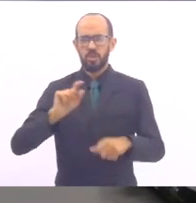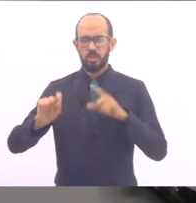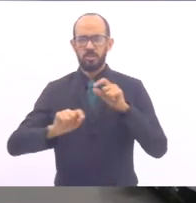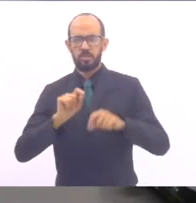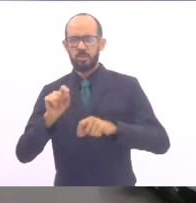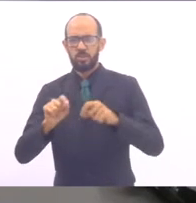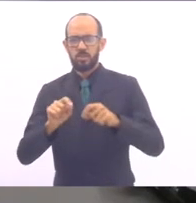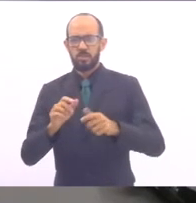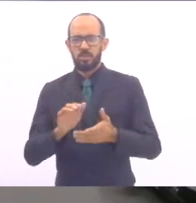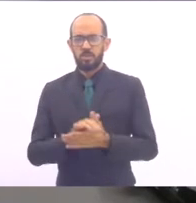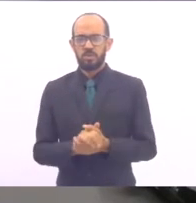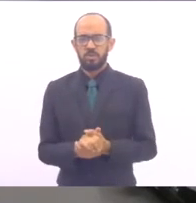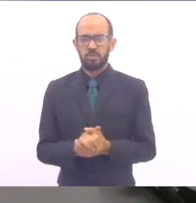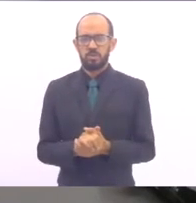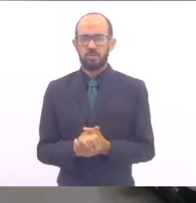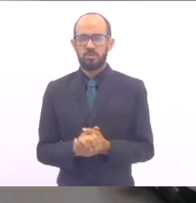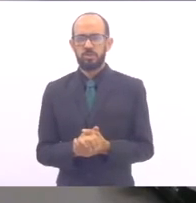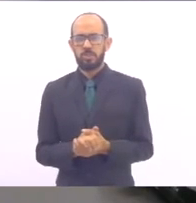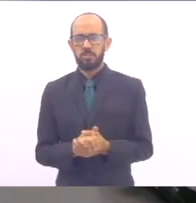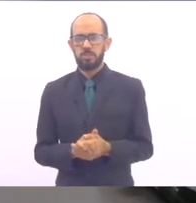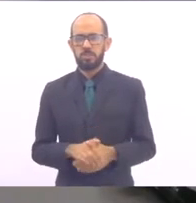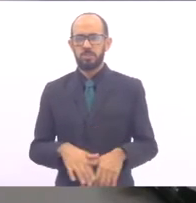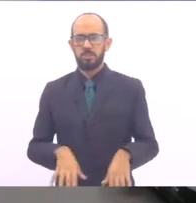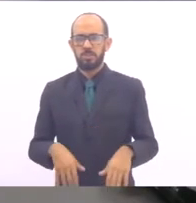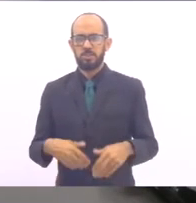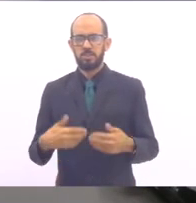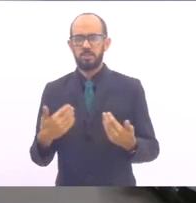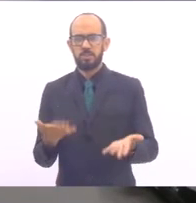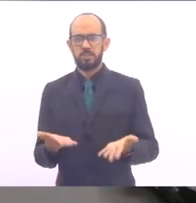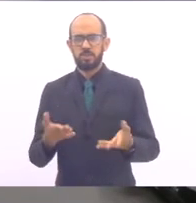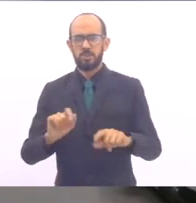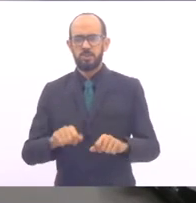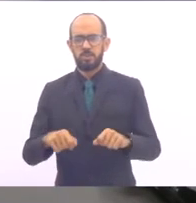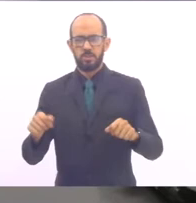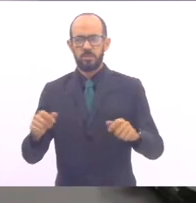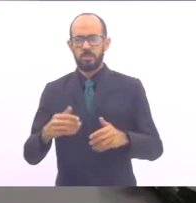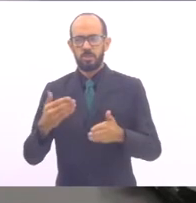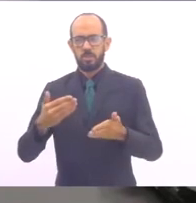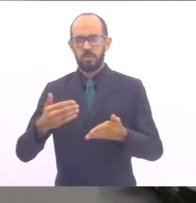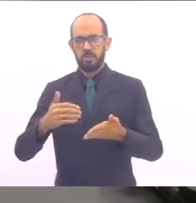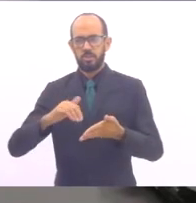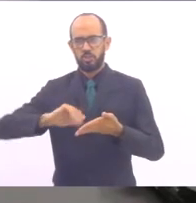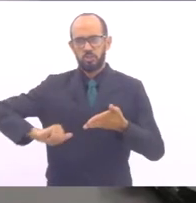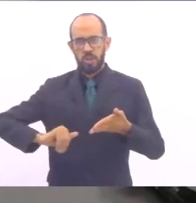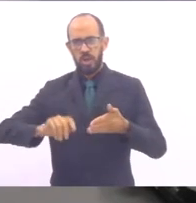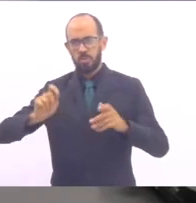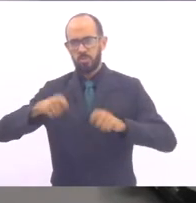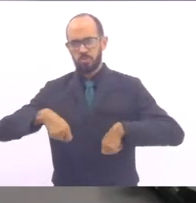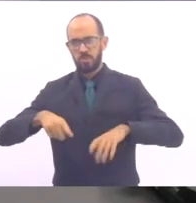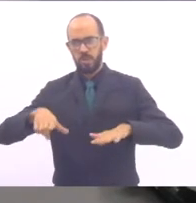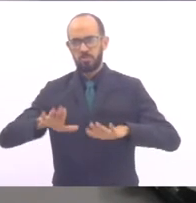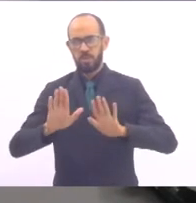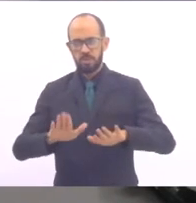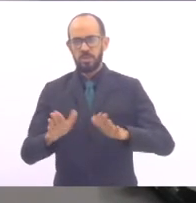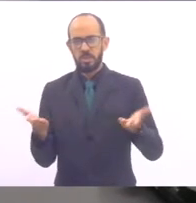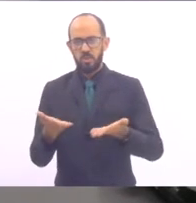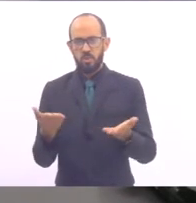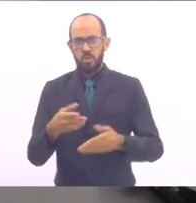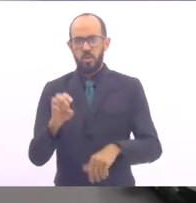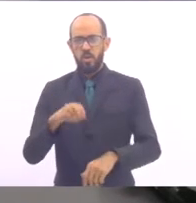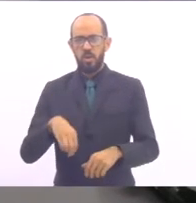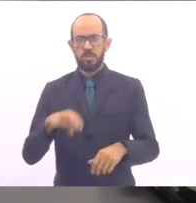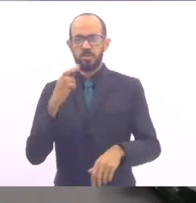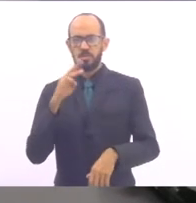como eu falei, aqui no Rio de Janeiro eles tiraram a possibilidade da inelegibilidade do site do município, né? Mas pelo do INEA, com base nos quenais, você